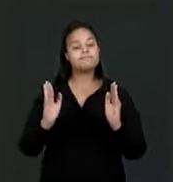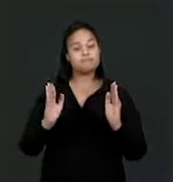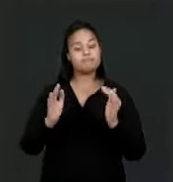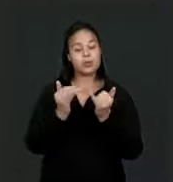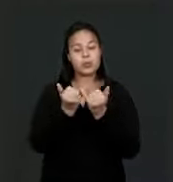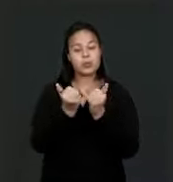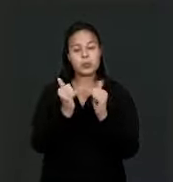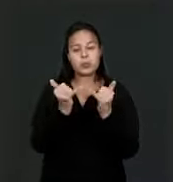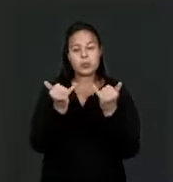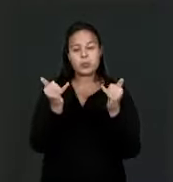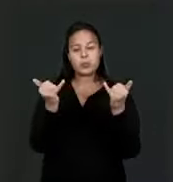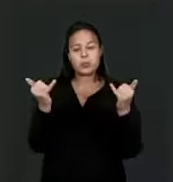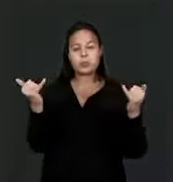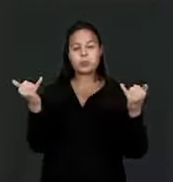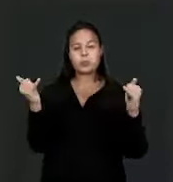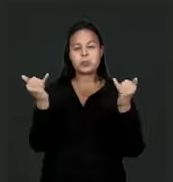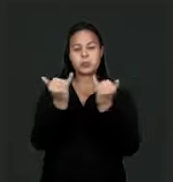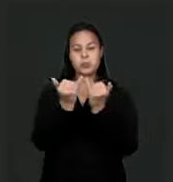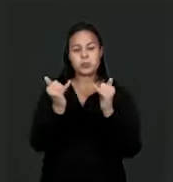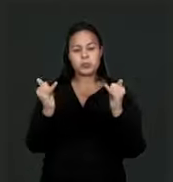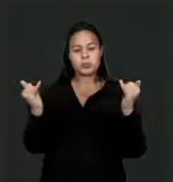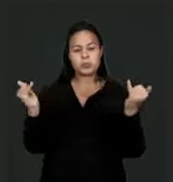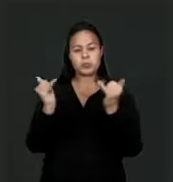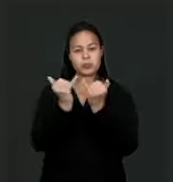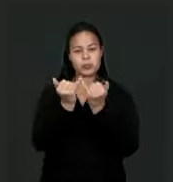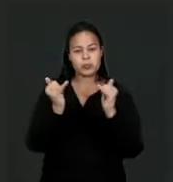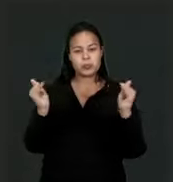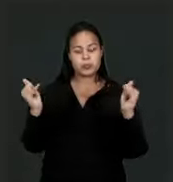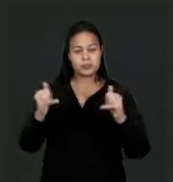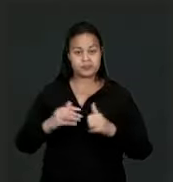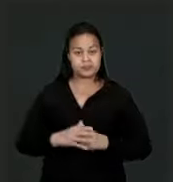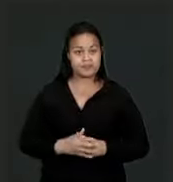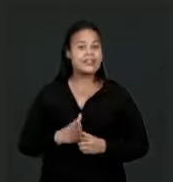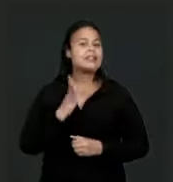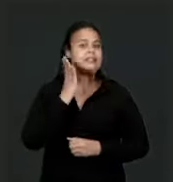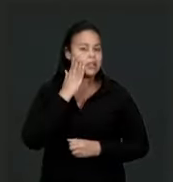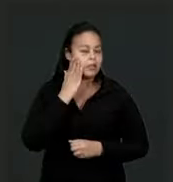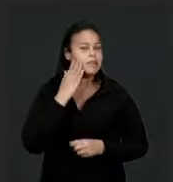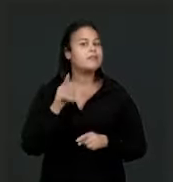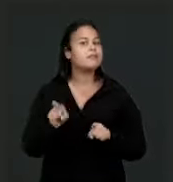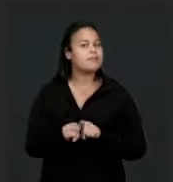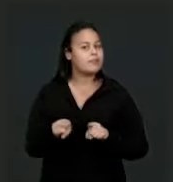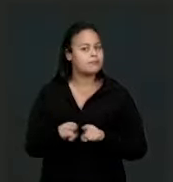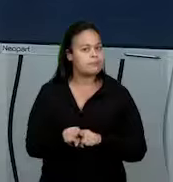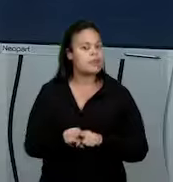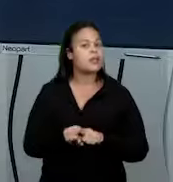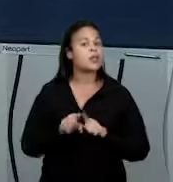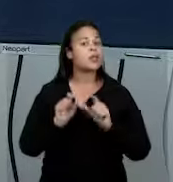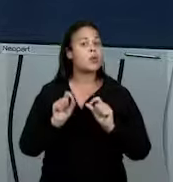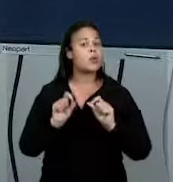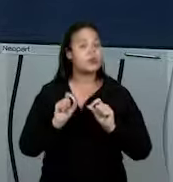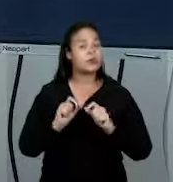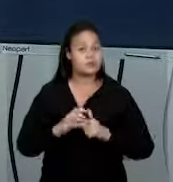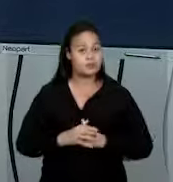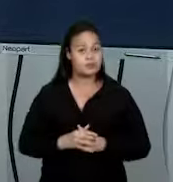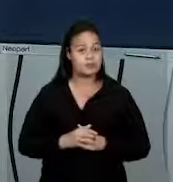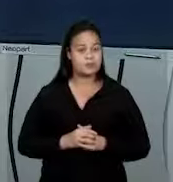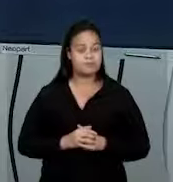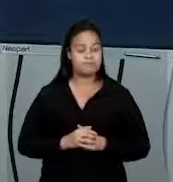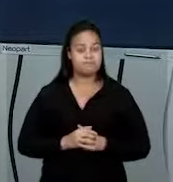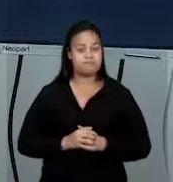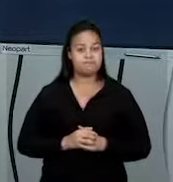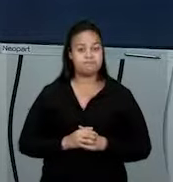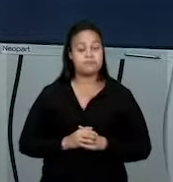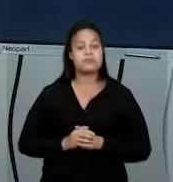corrente I percorrendo esse resistor. Nós sabemos que trabalho é o produto